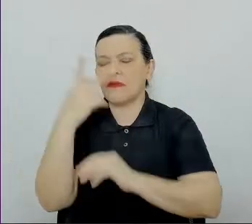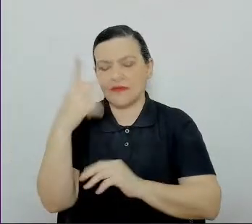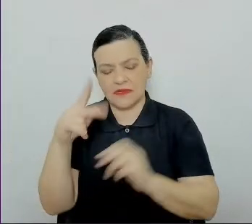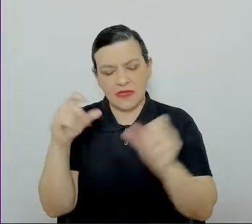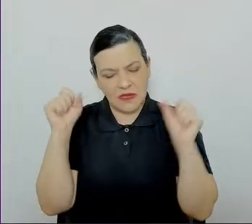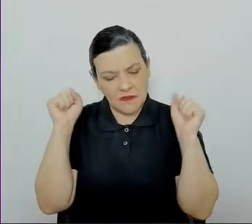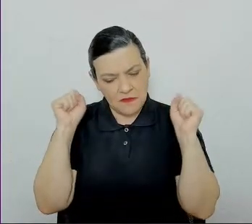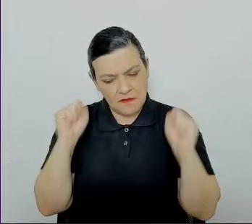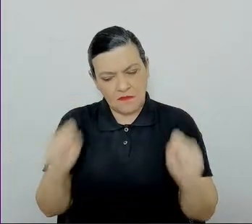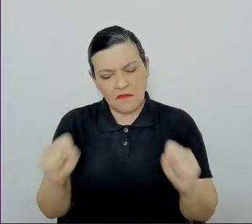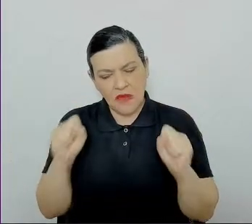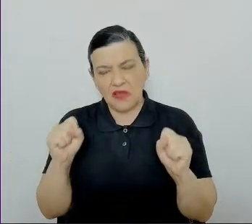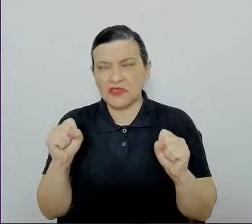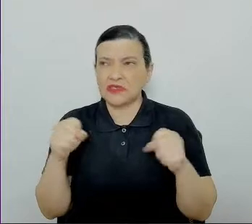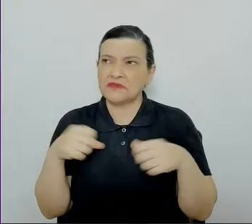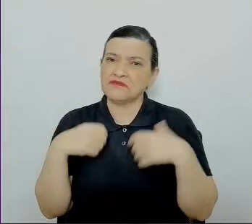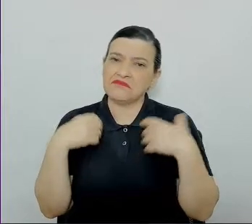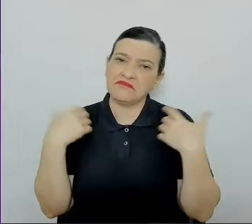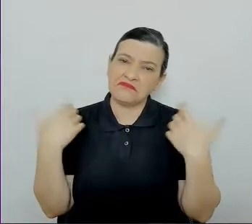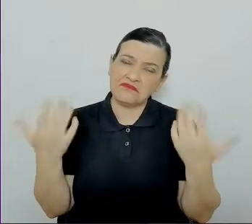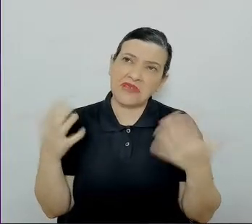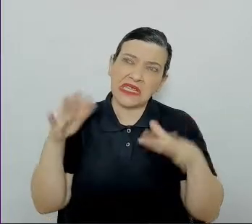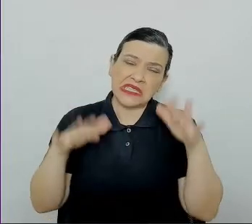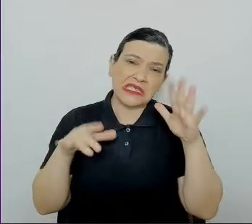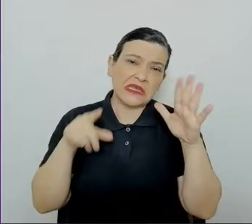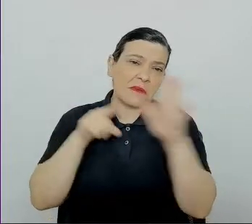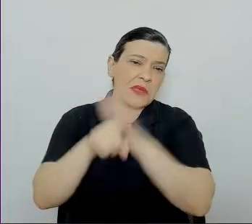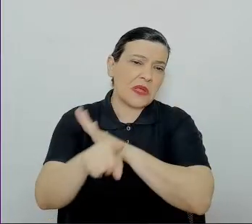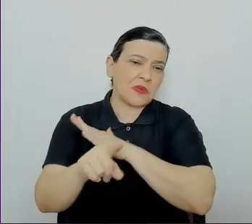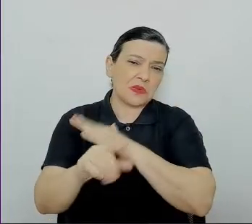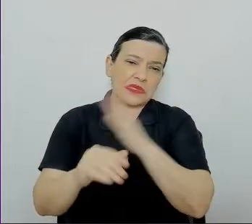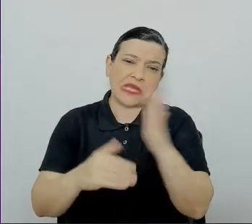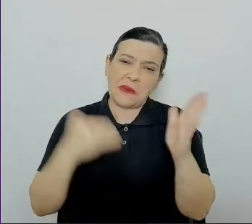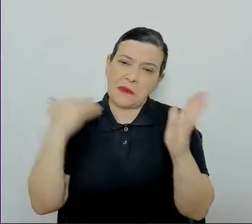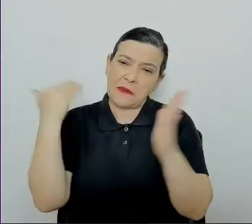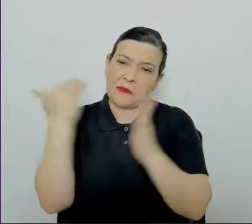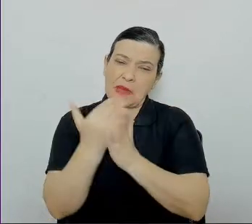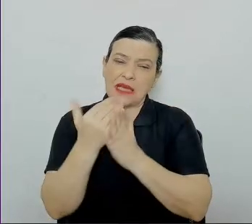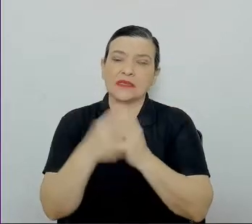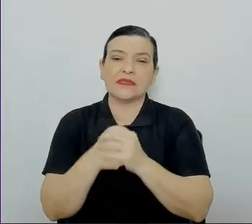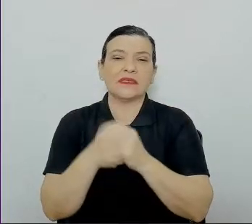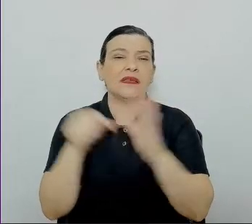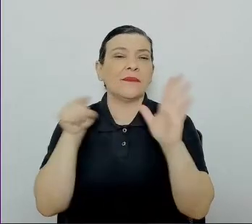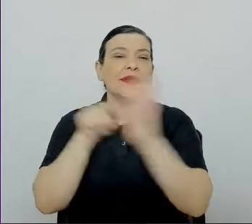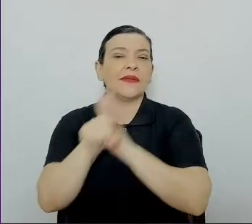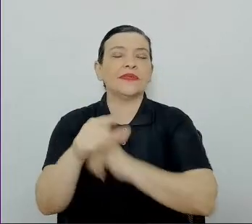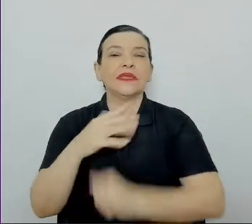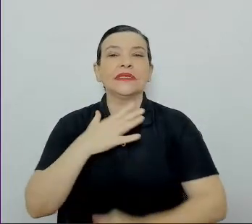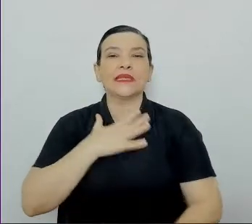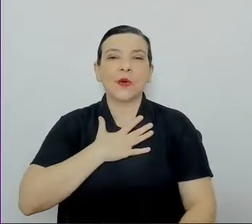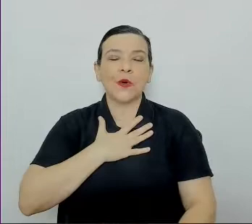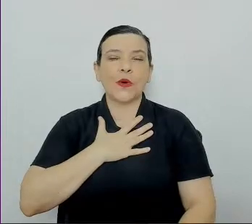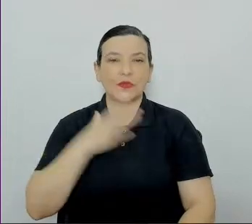qualquer situação. Você pode ter até mais perguntas, você pode incrementar isso aqui, melhorar, mas são perguntinhas que eu gosto que a gente pense.